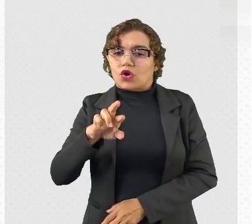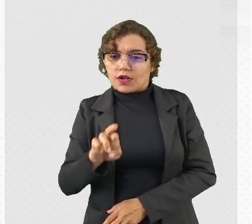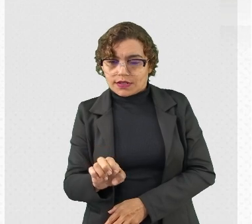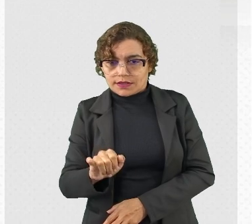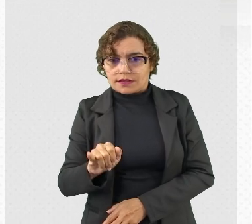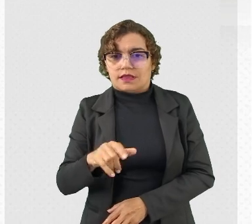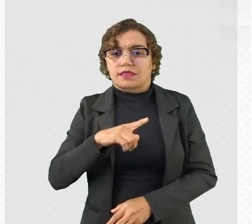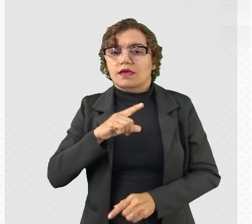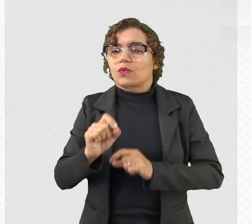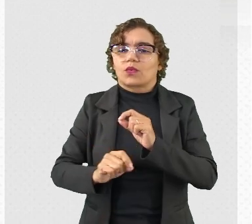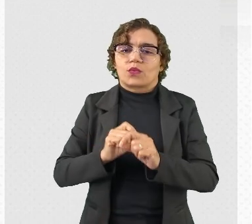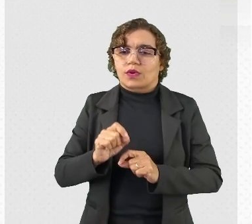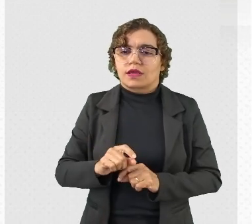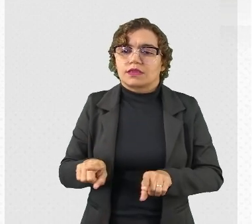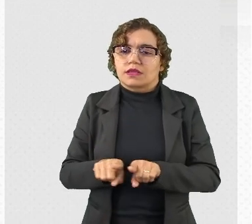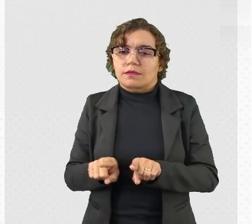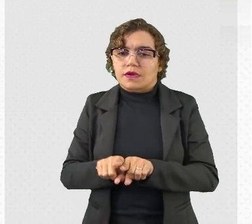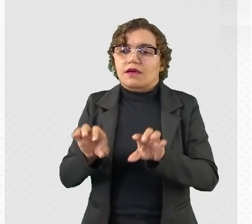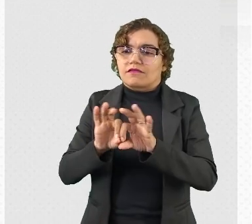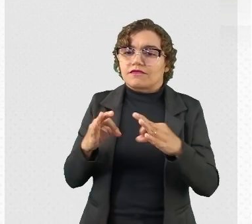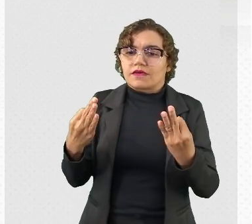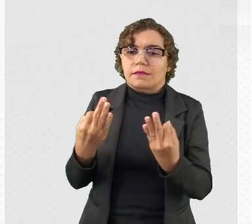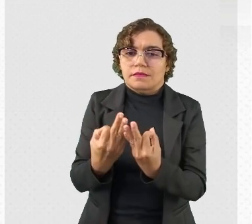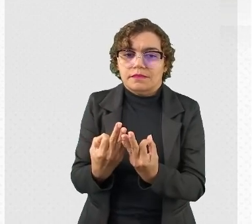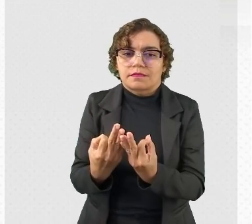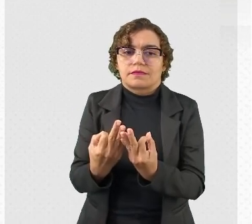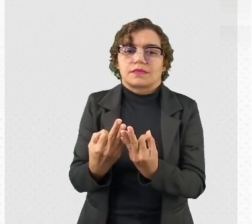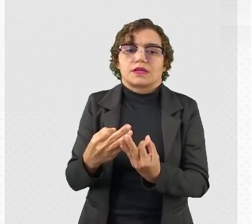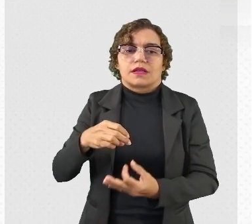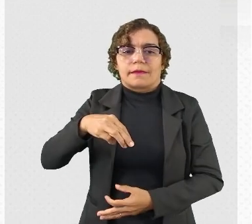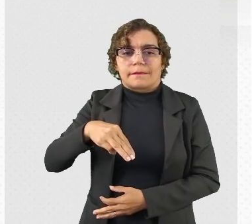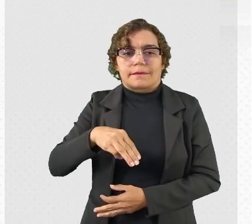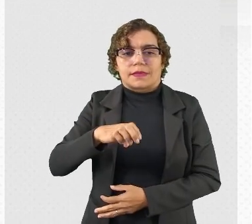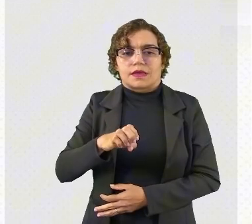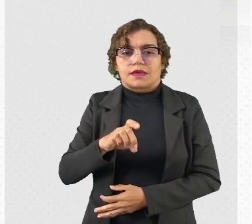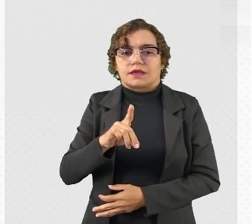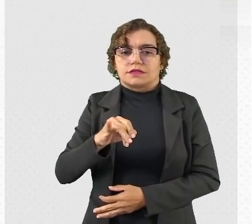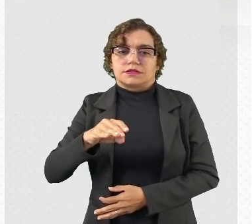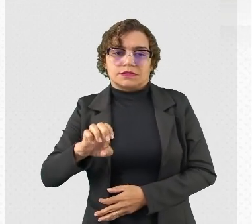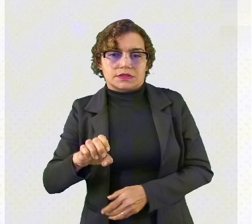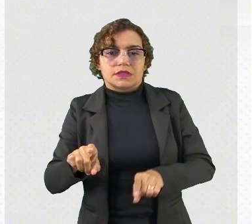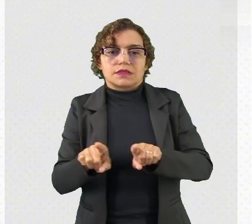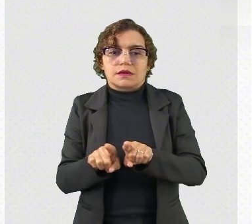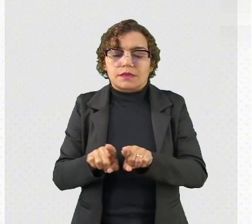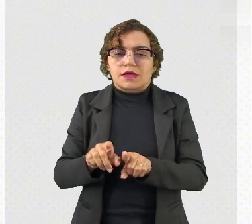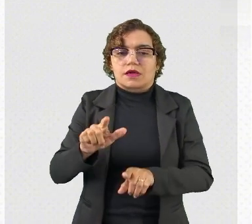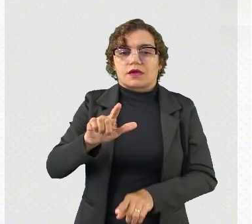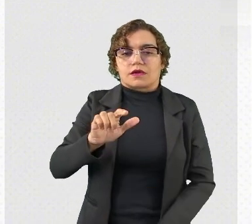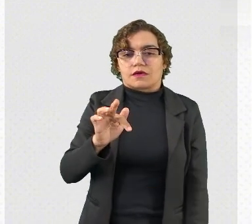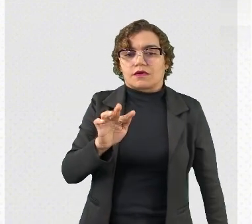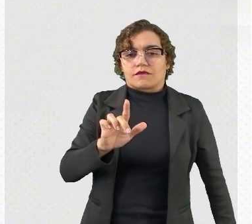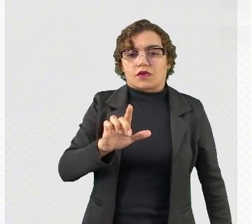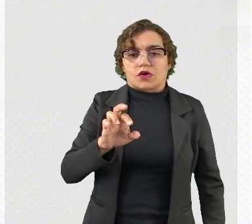governou Florença, ou a família Sforza, que governou Milão.